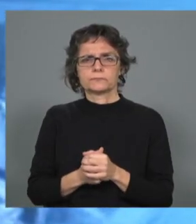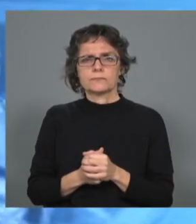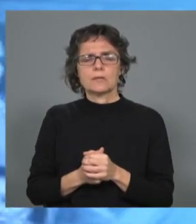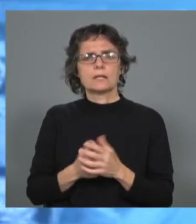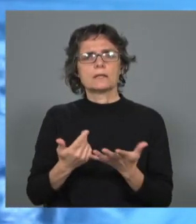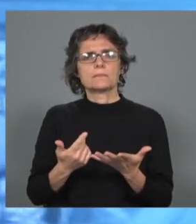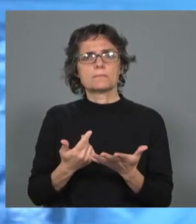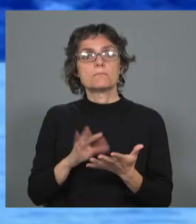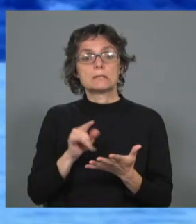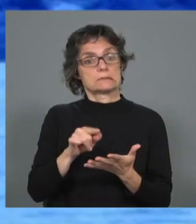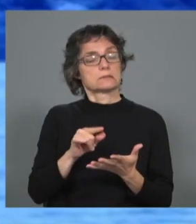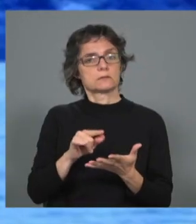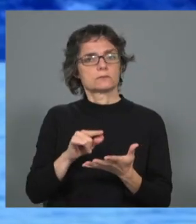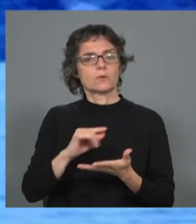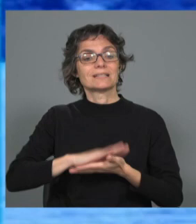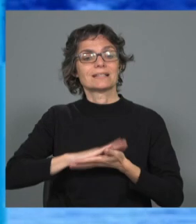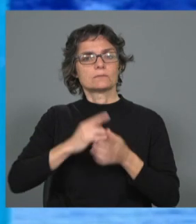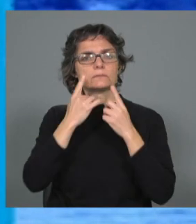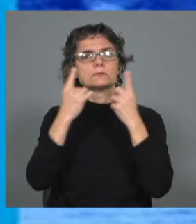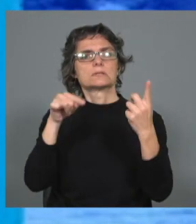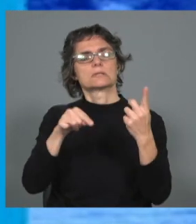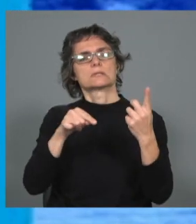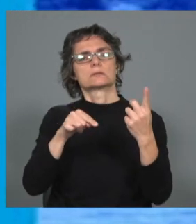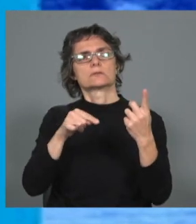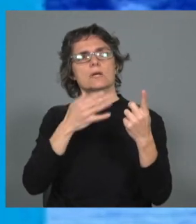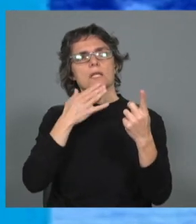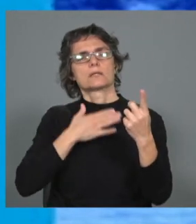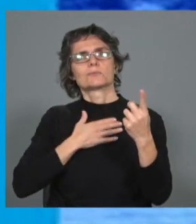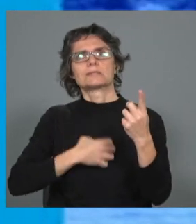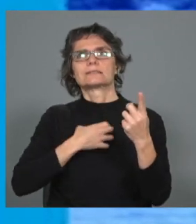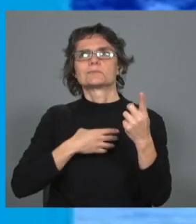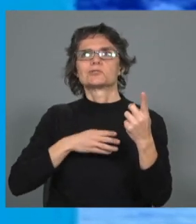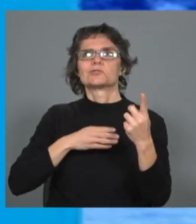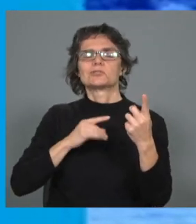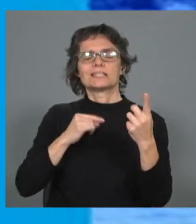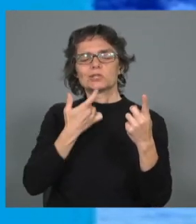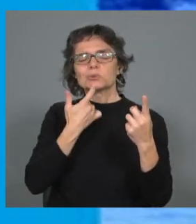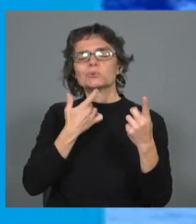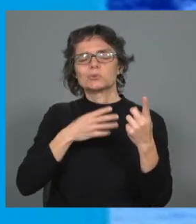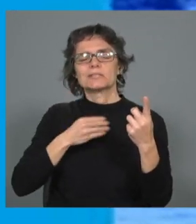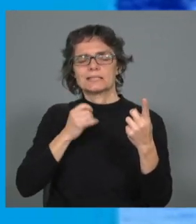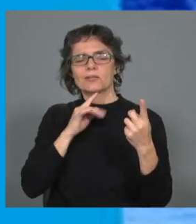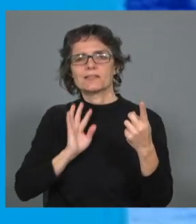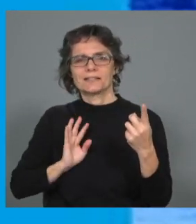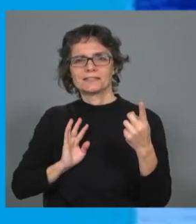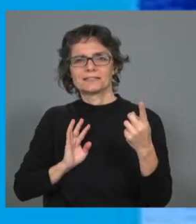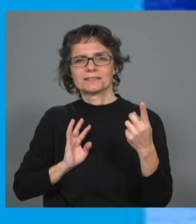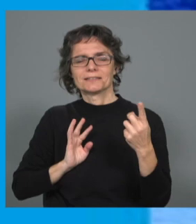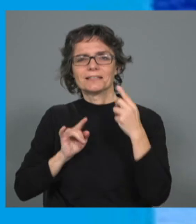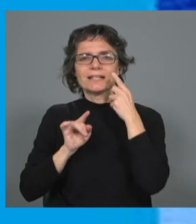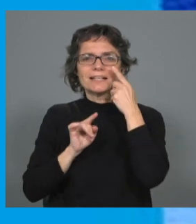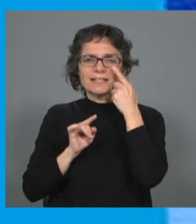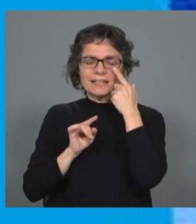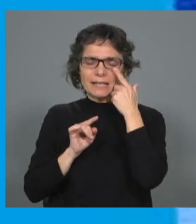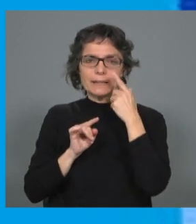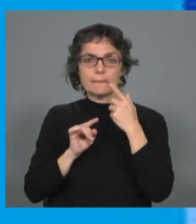ali enfim, uma aceitação. E um dos aspectos que eu também considero, e eu lembro-me que penso que na reunião, na conversa que